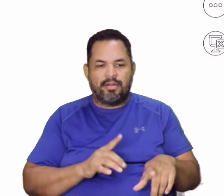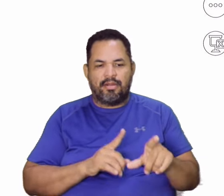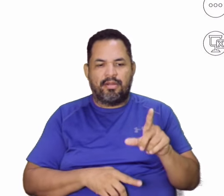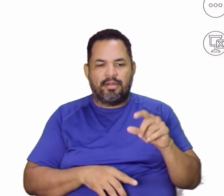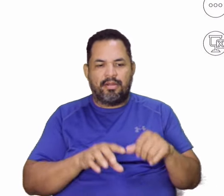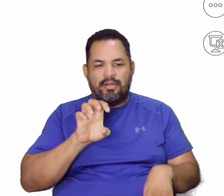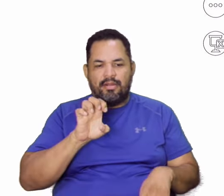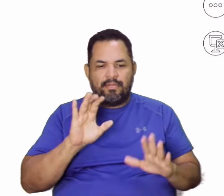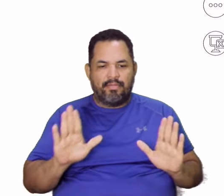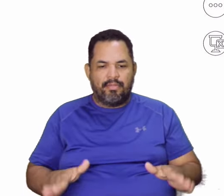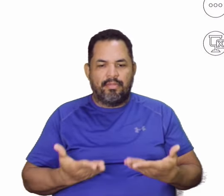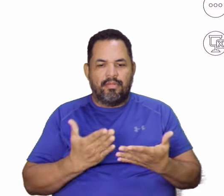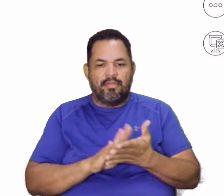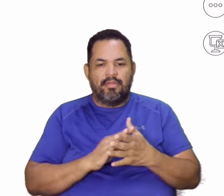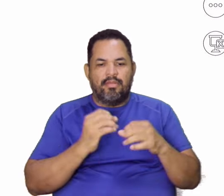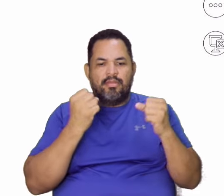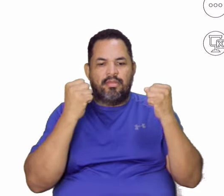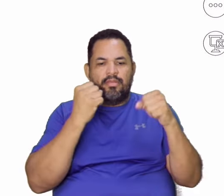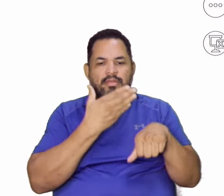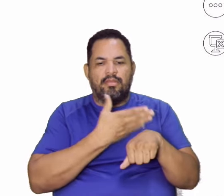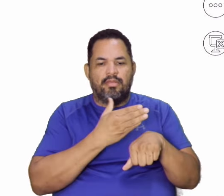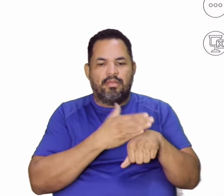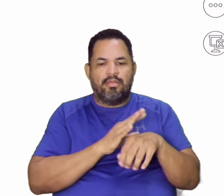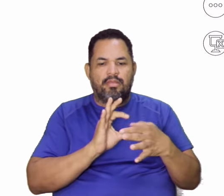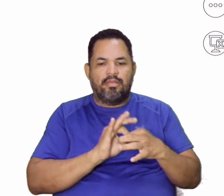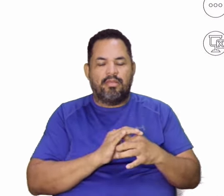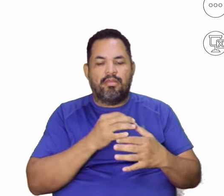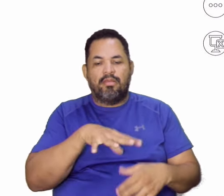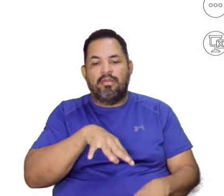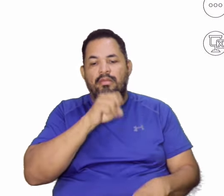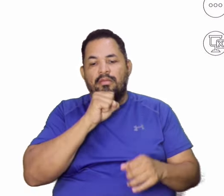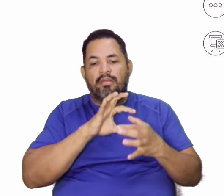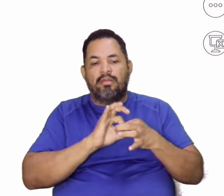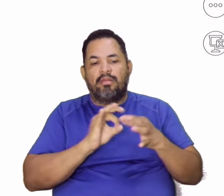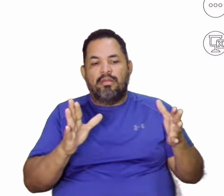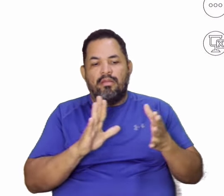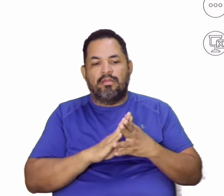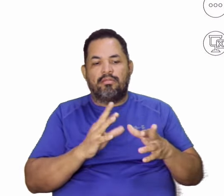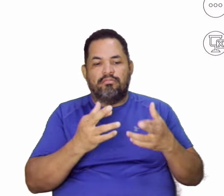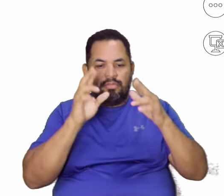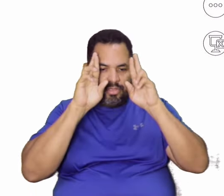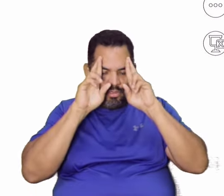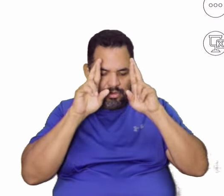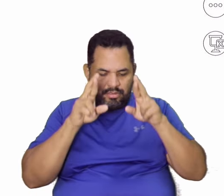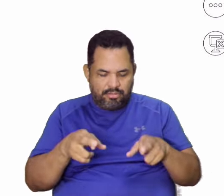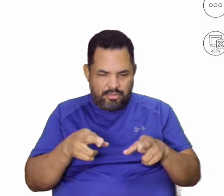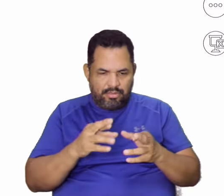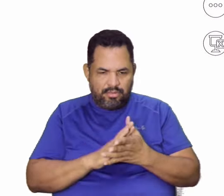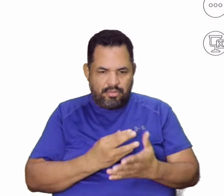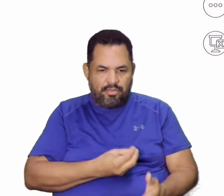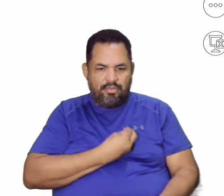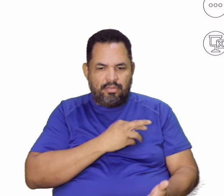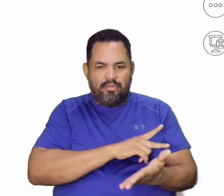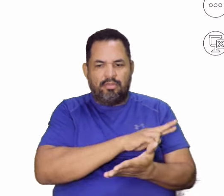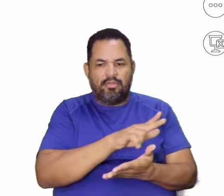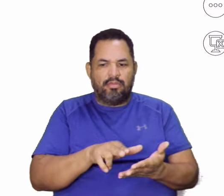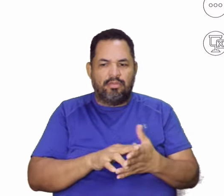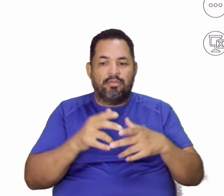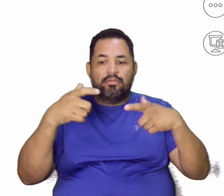e promover atividades ao ar livre que respeitem a unidade local